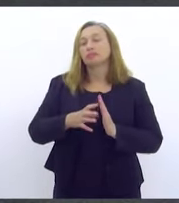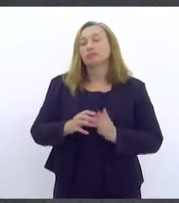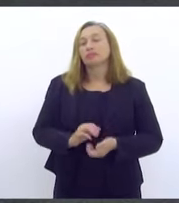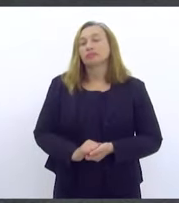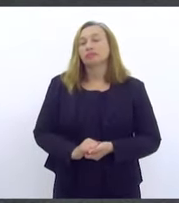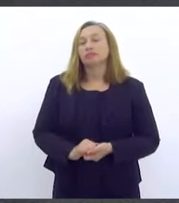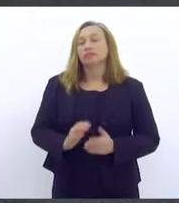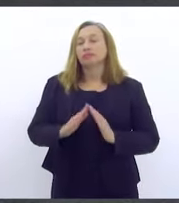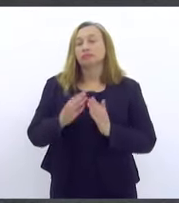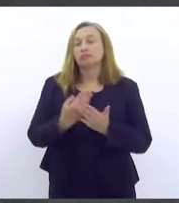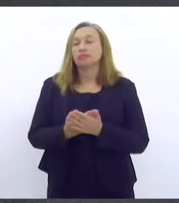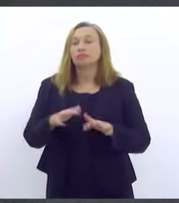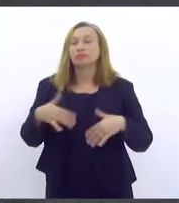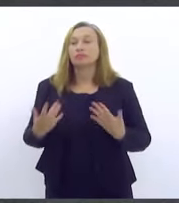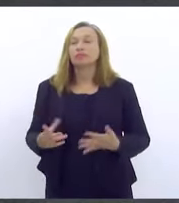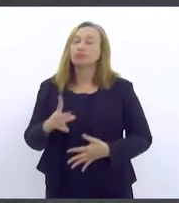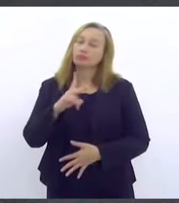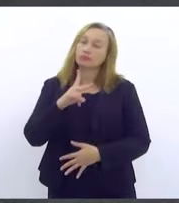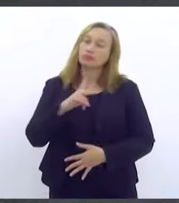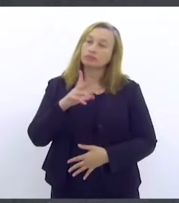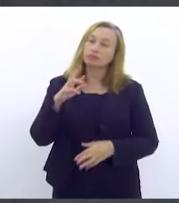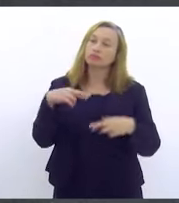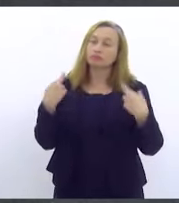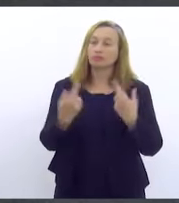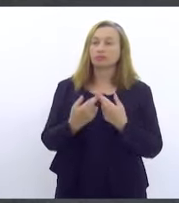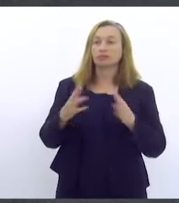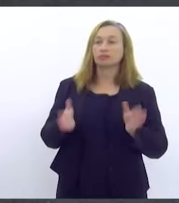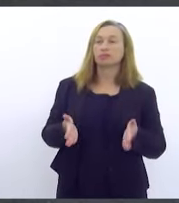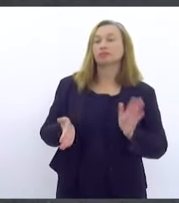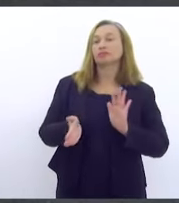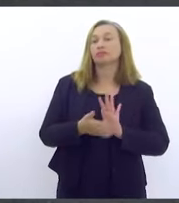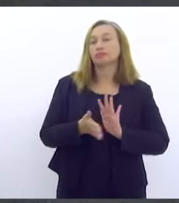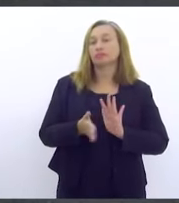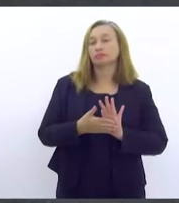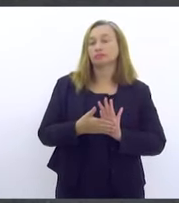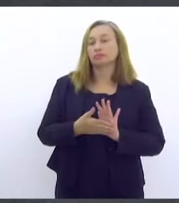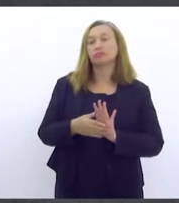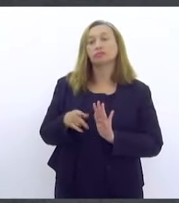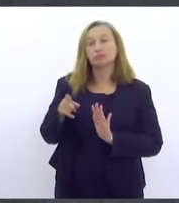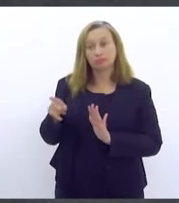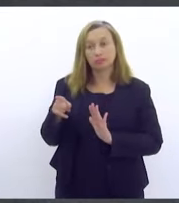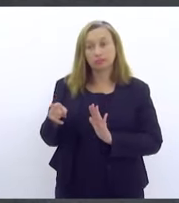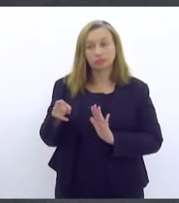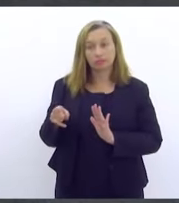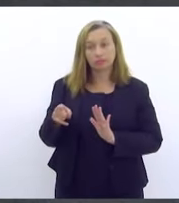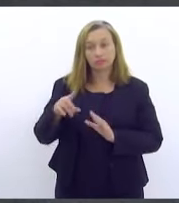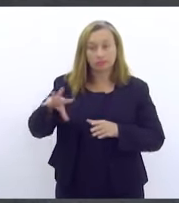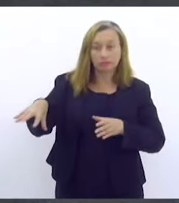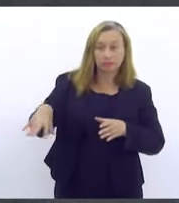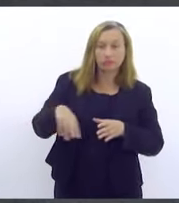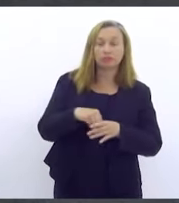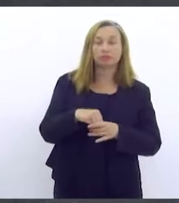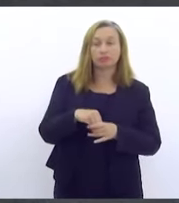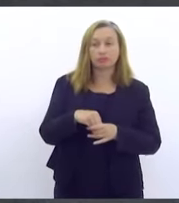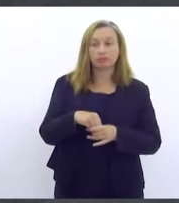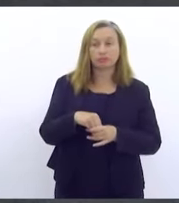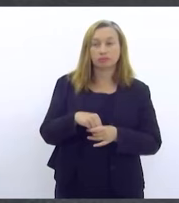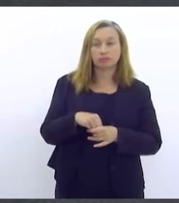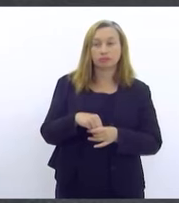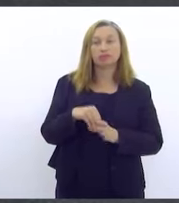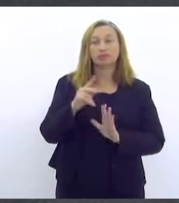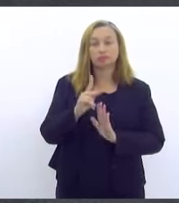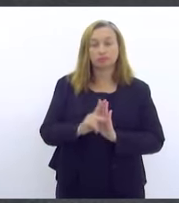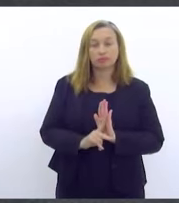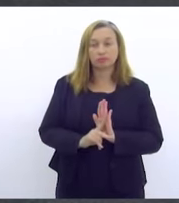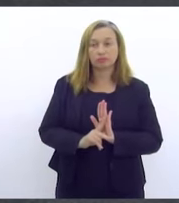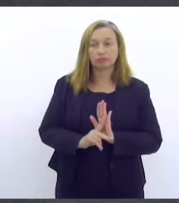aula. Então, eu próprio, na reunião de hoje, propus que fosse essa incorporada ao projeto